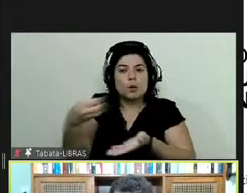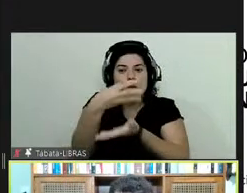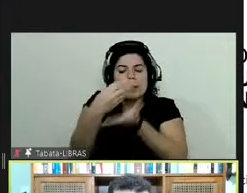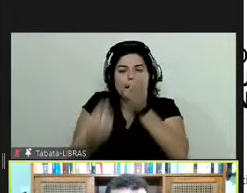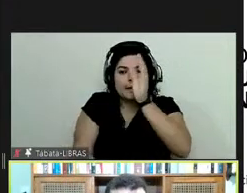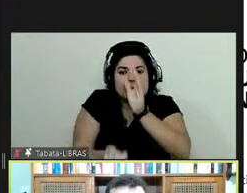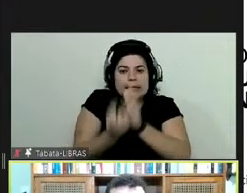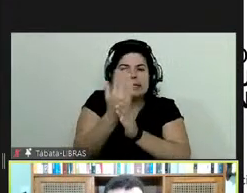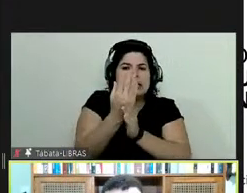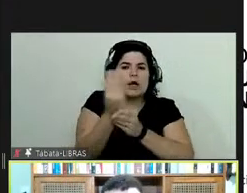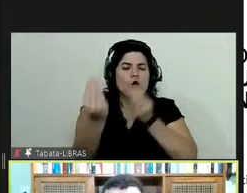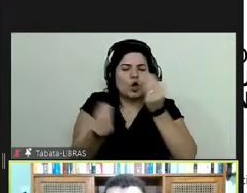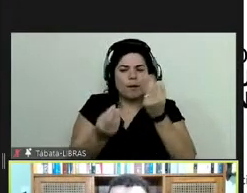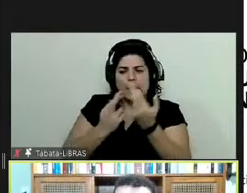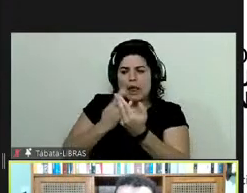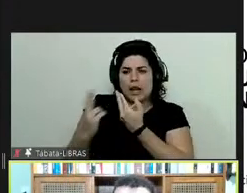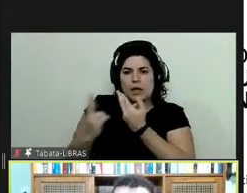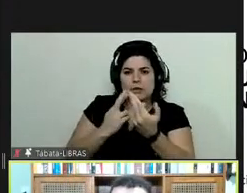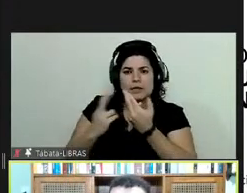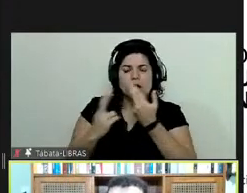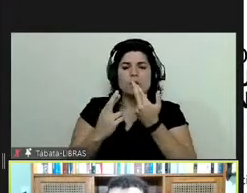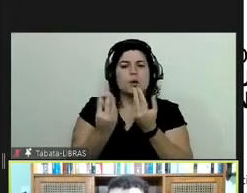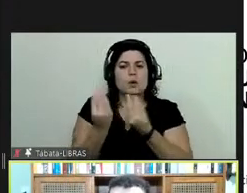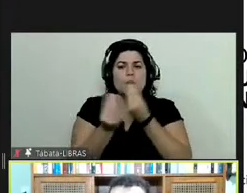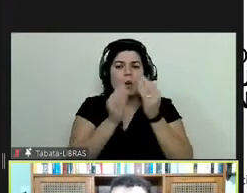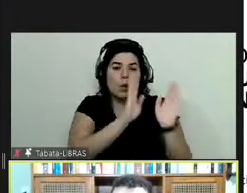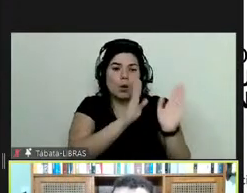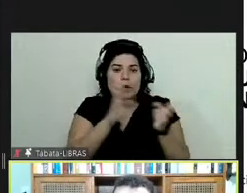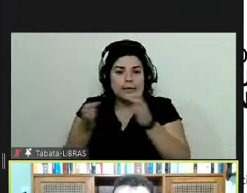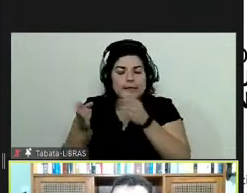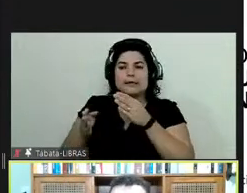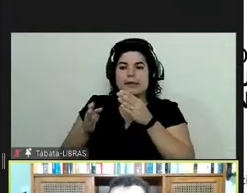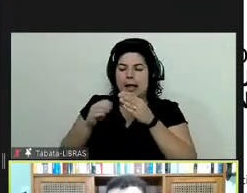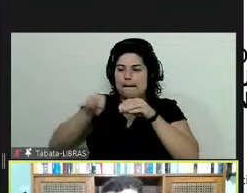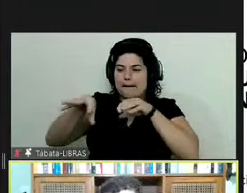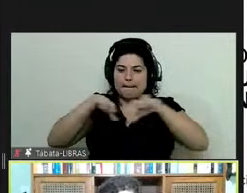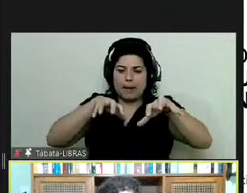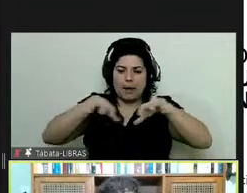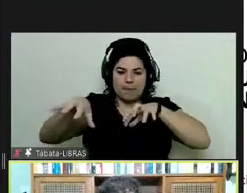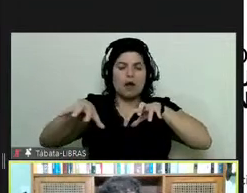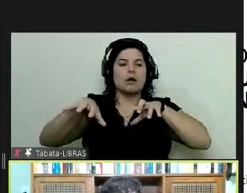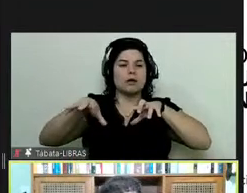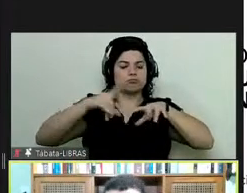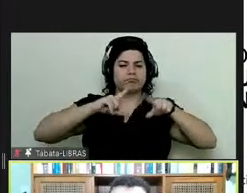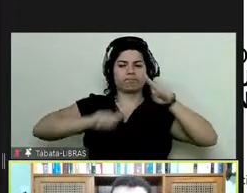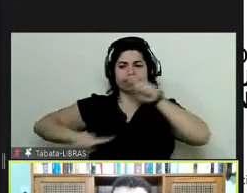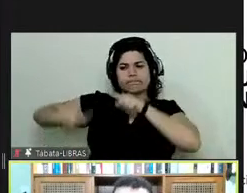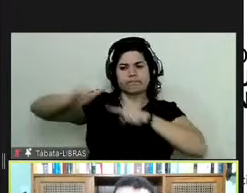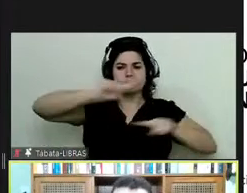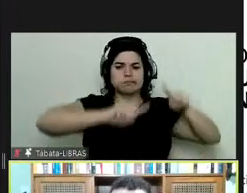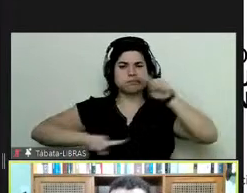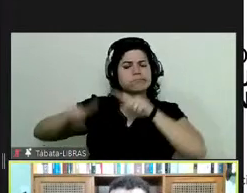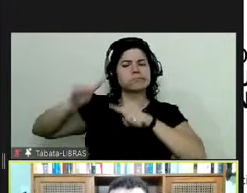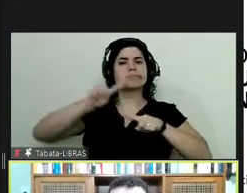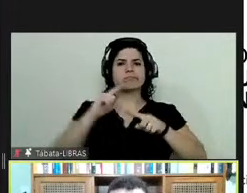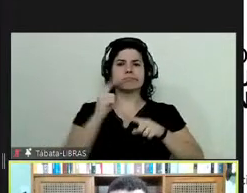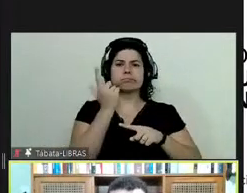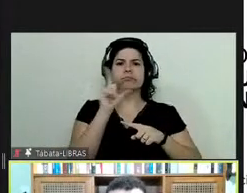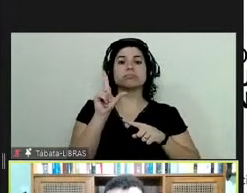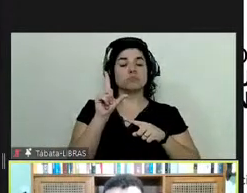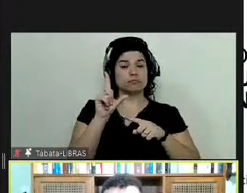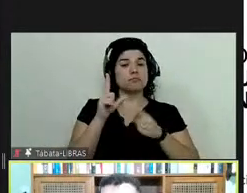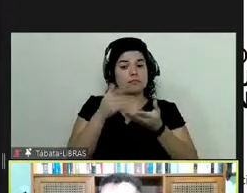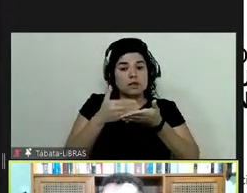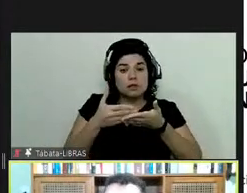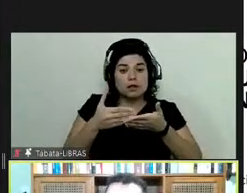político uma nova forma de se relacionar em uma nova forma de organizar em de distribuir e de gerenciar em o poder e essa nova forma passar a